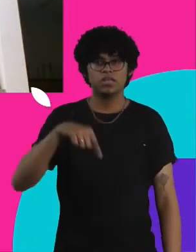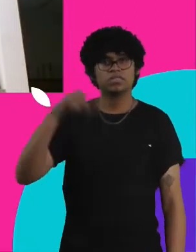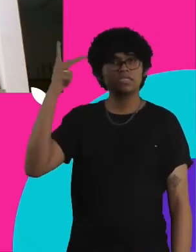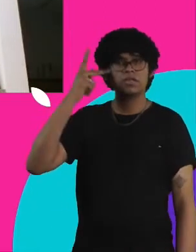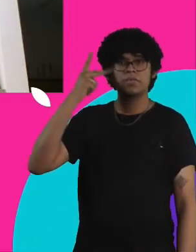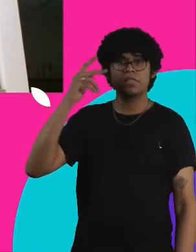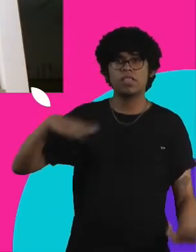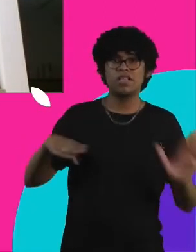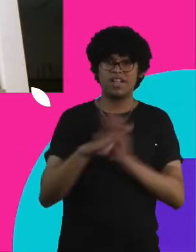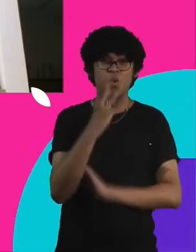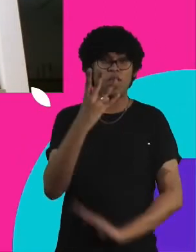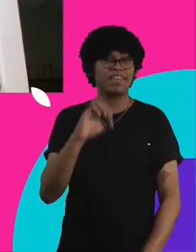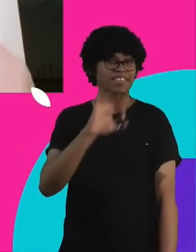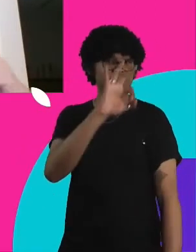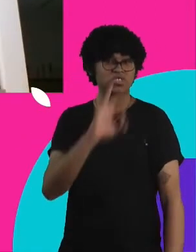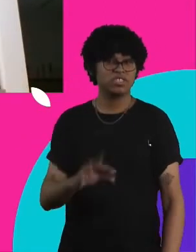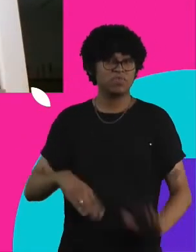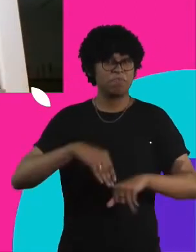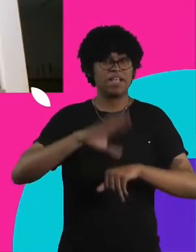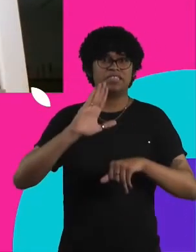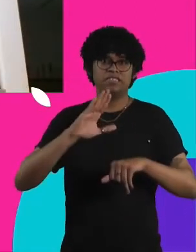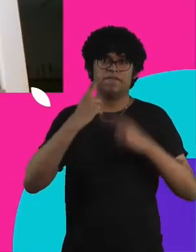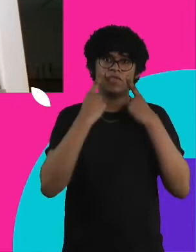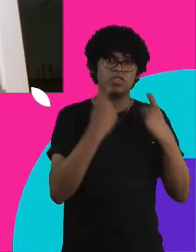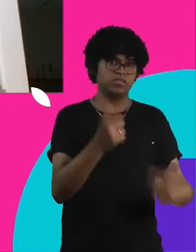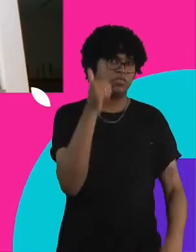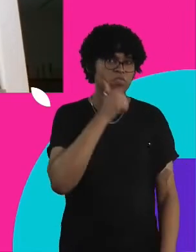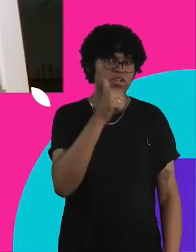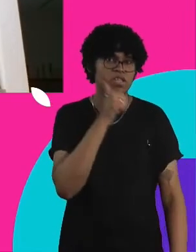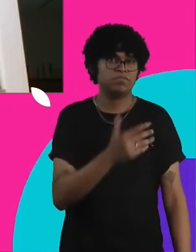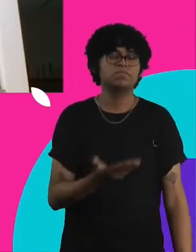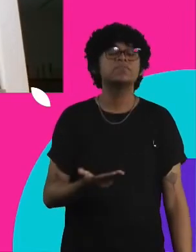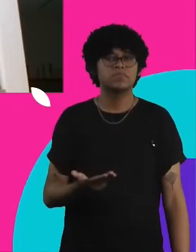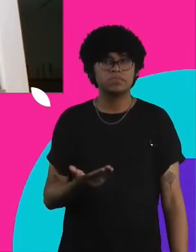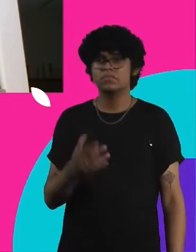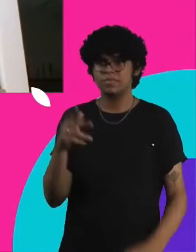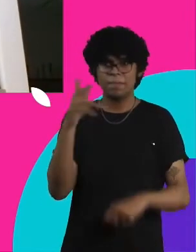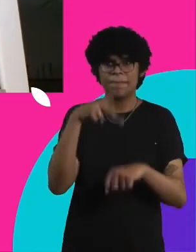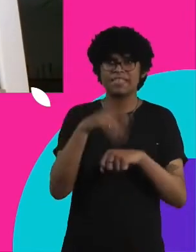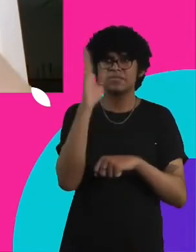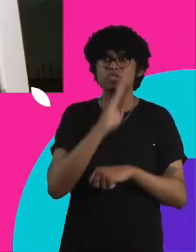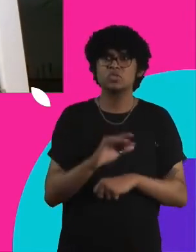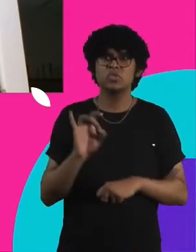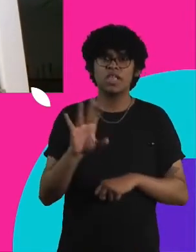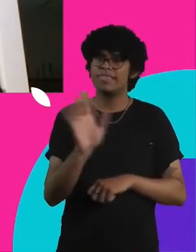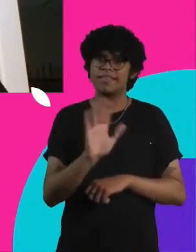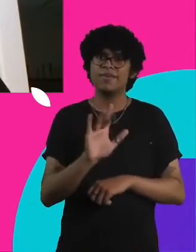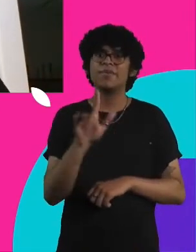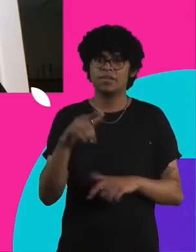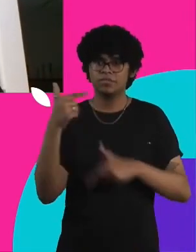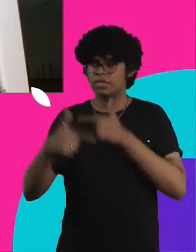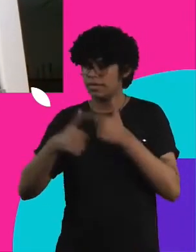exemplo, cresceu 40%. E essa não é uma realidade só do Brasil. Eu acompanho vários grupos de trabalho